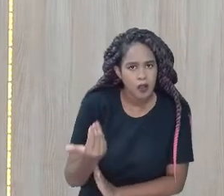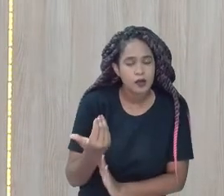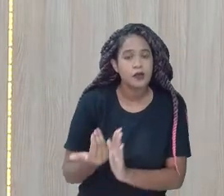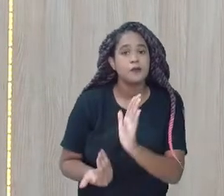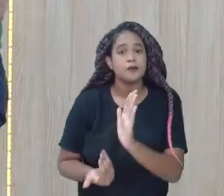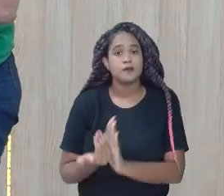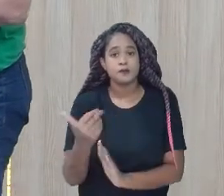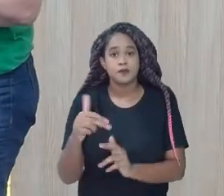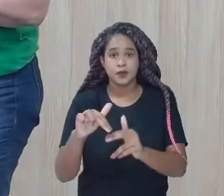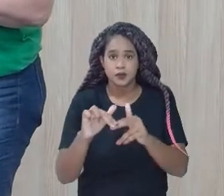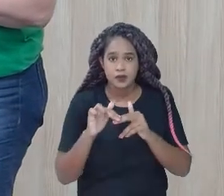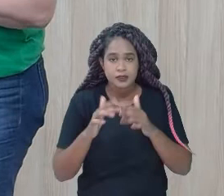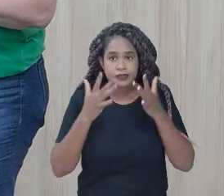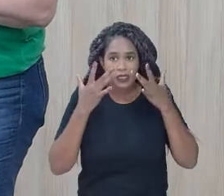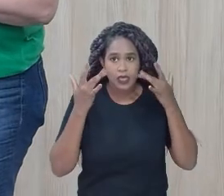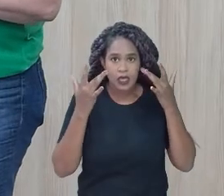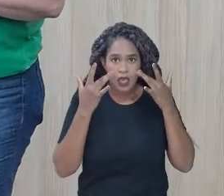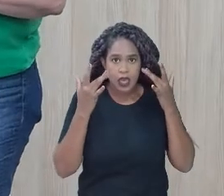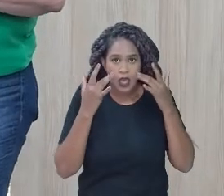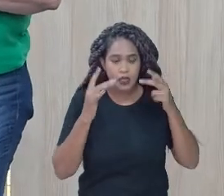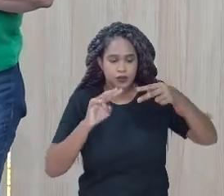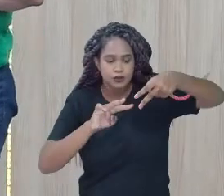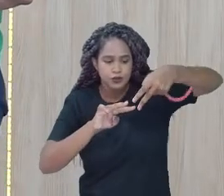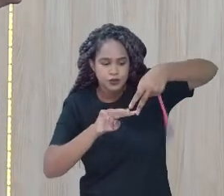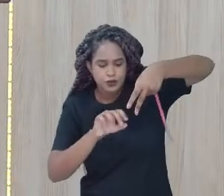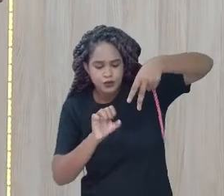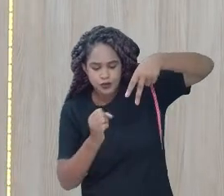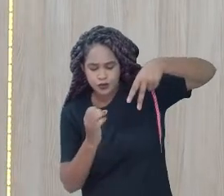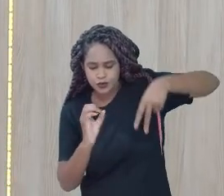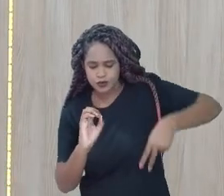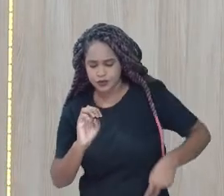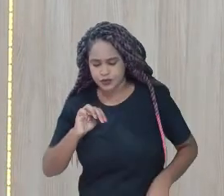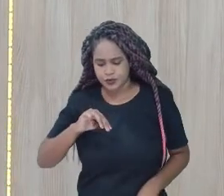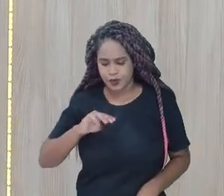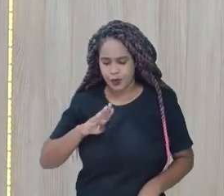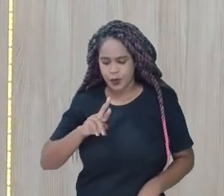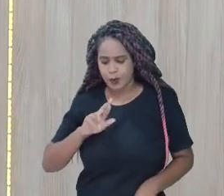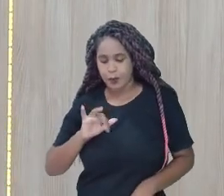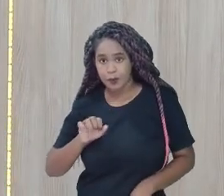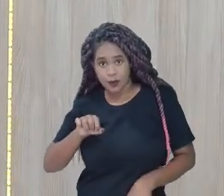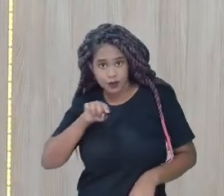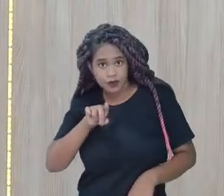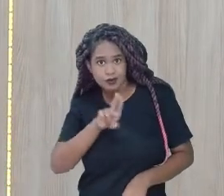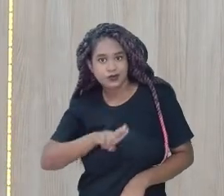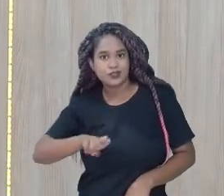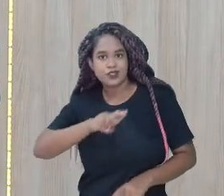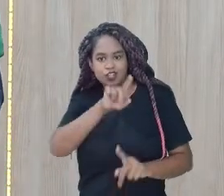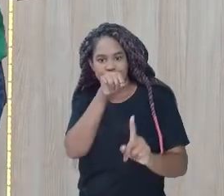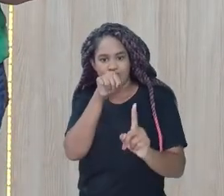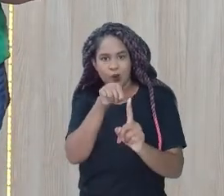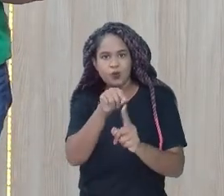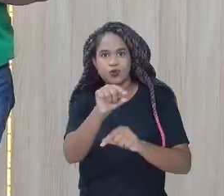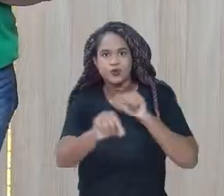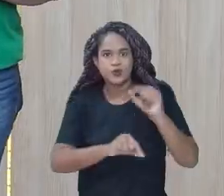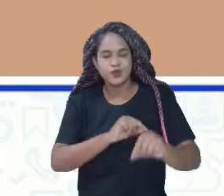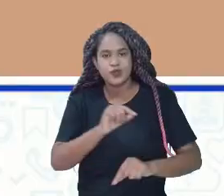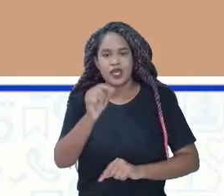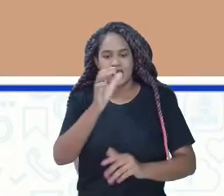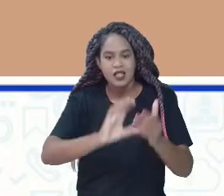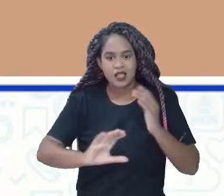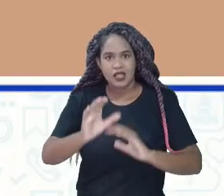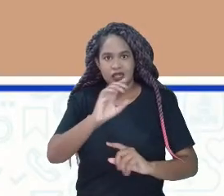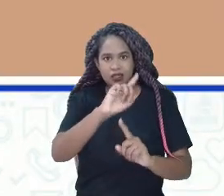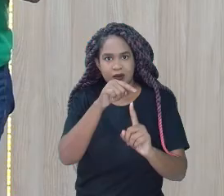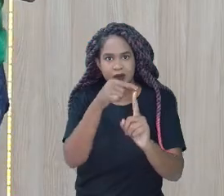um jeito de disseminar as lendas e mitos. E aí vale revisar